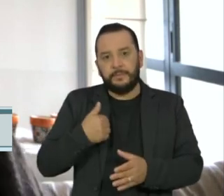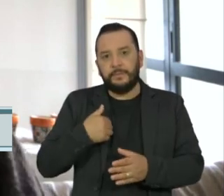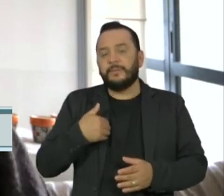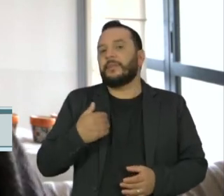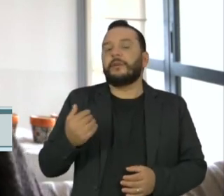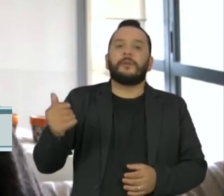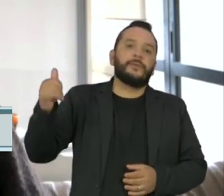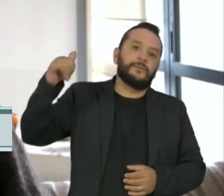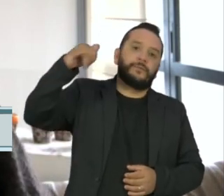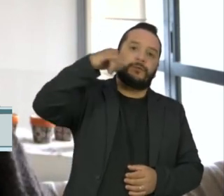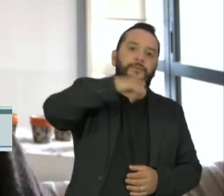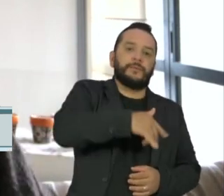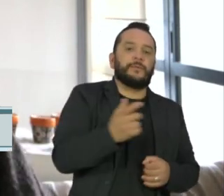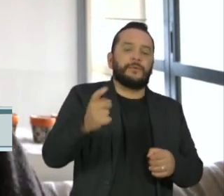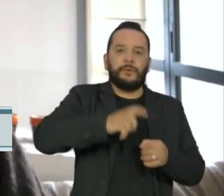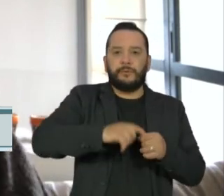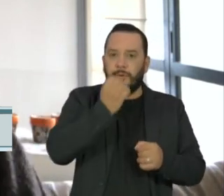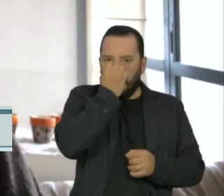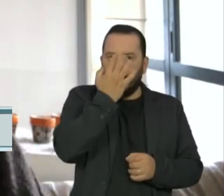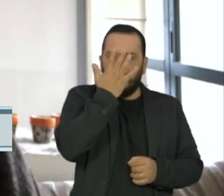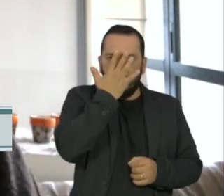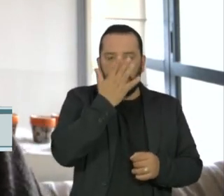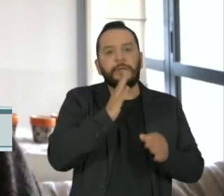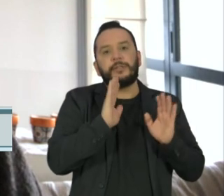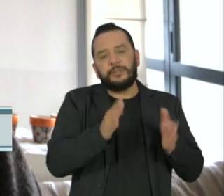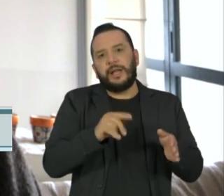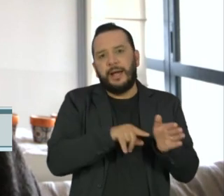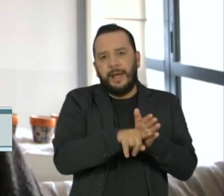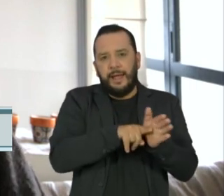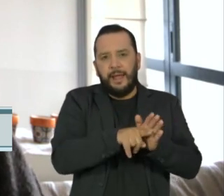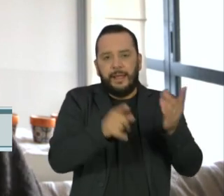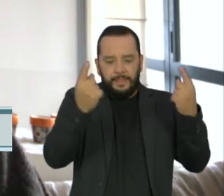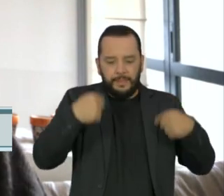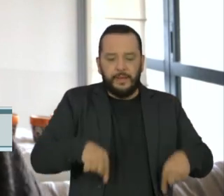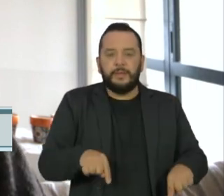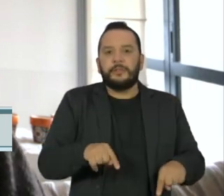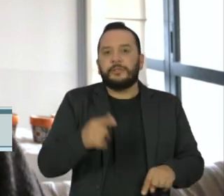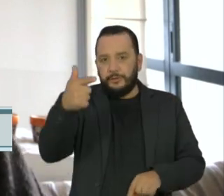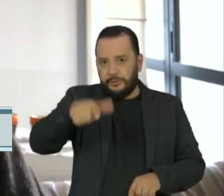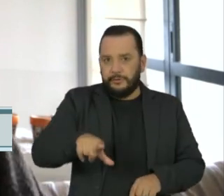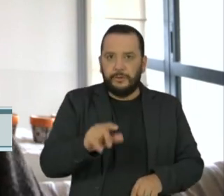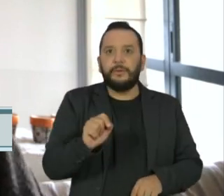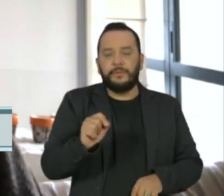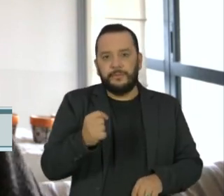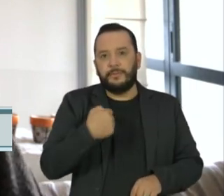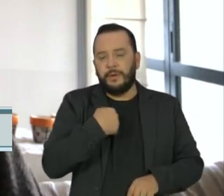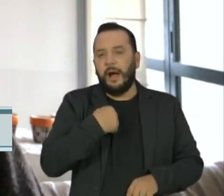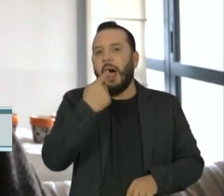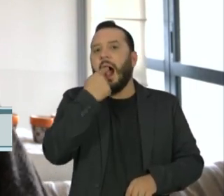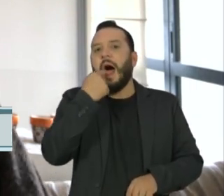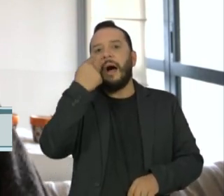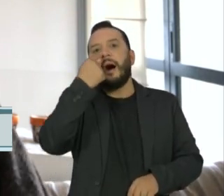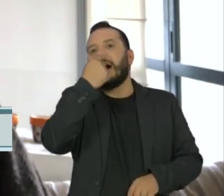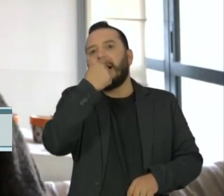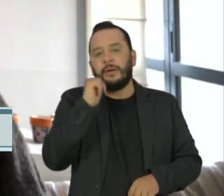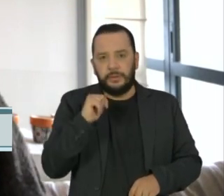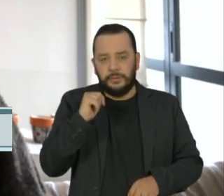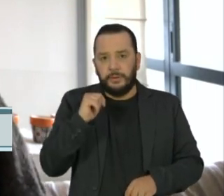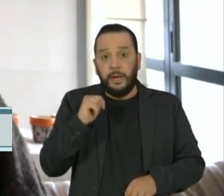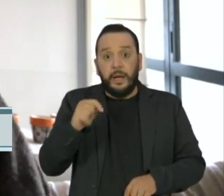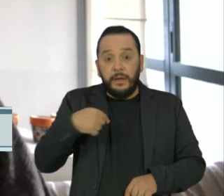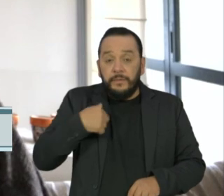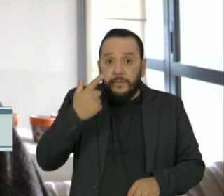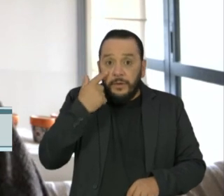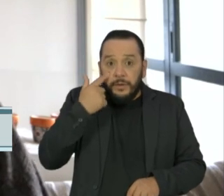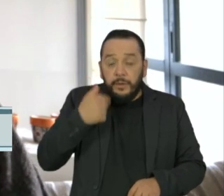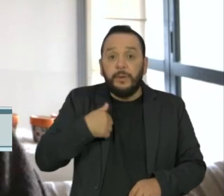ele foi testado só por conta disso, né? Rotina aeroportuária, né? Por conta da detecção do vírus. E aí foi detectado